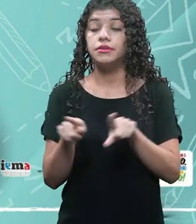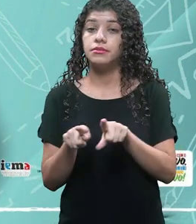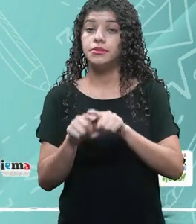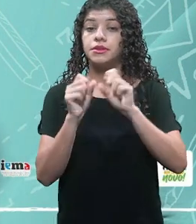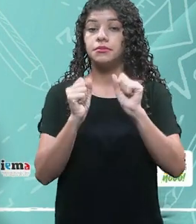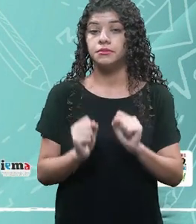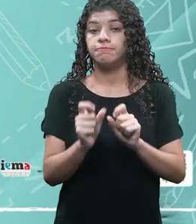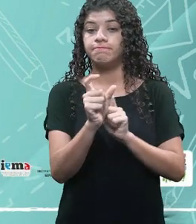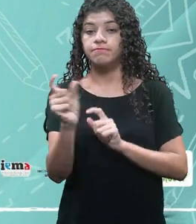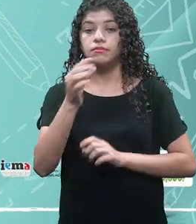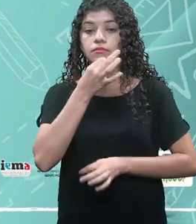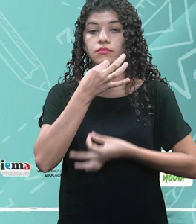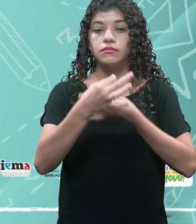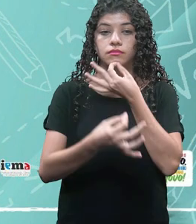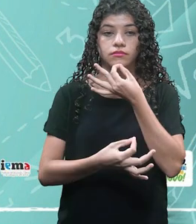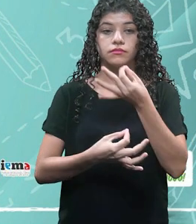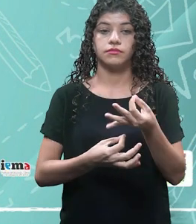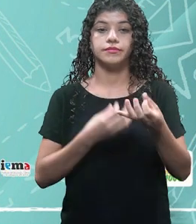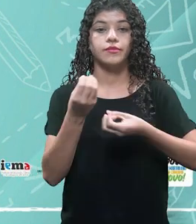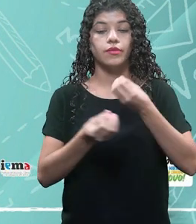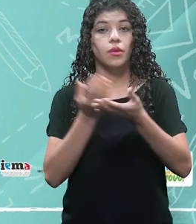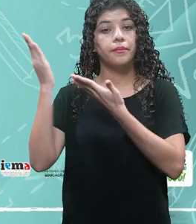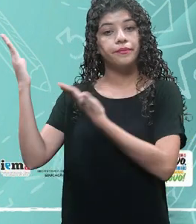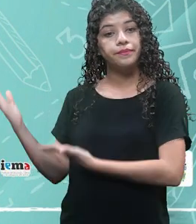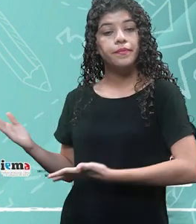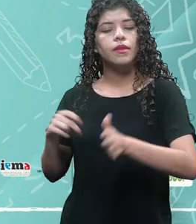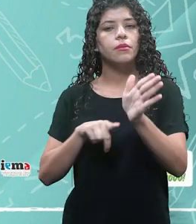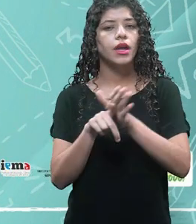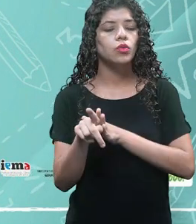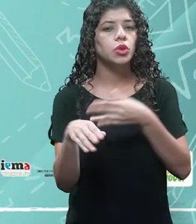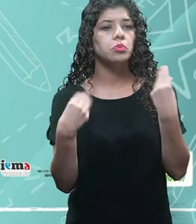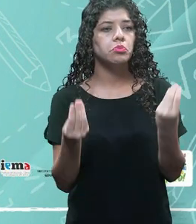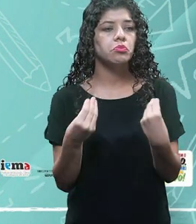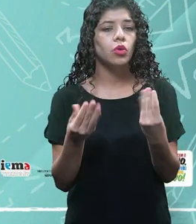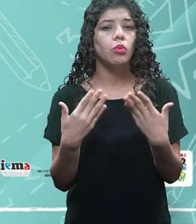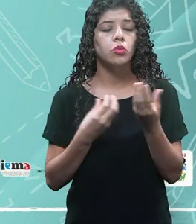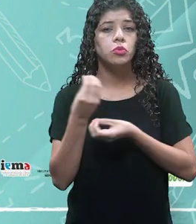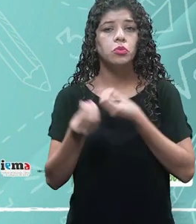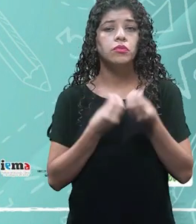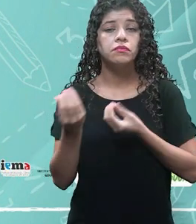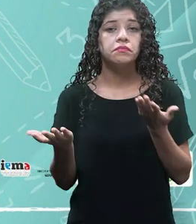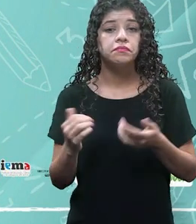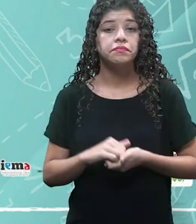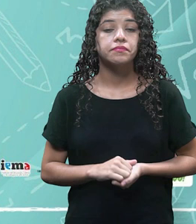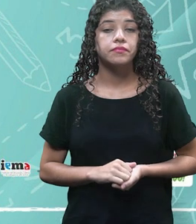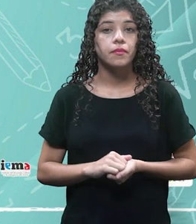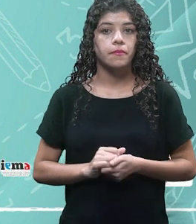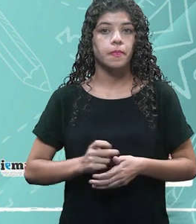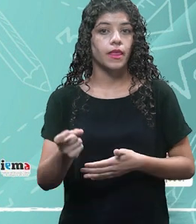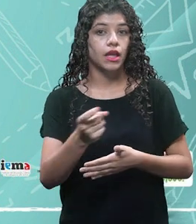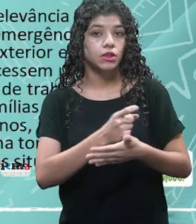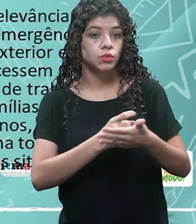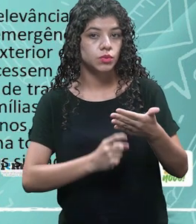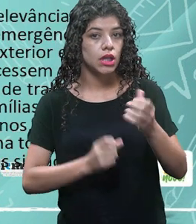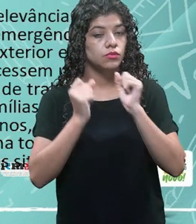pode também formular argumento vamos seguir aqui como fazer perguntas né E lá naquele